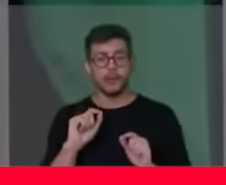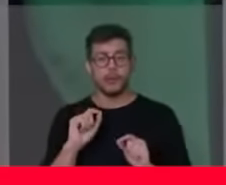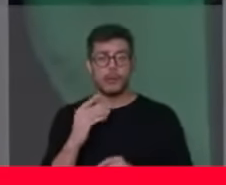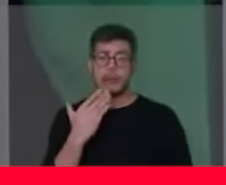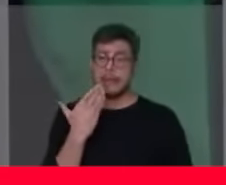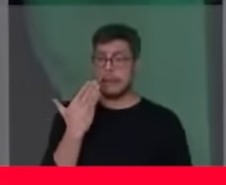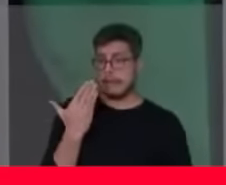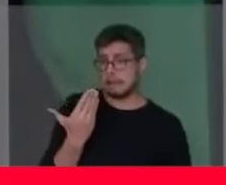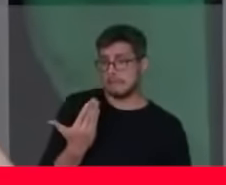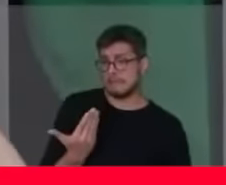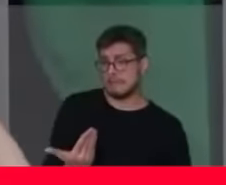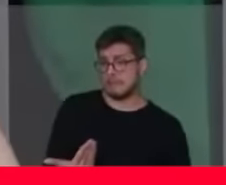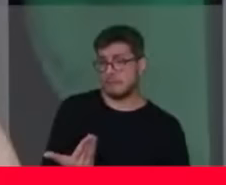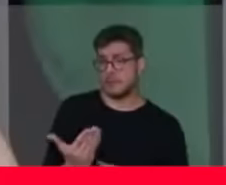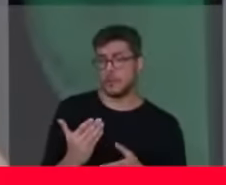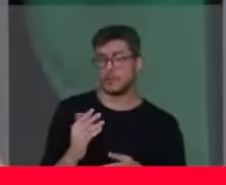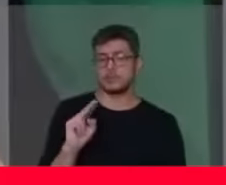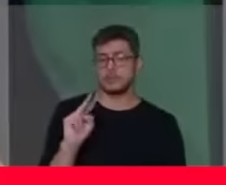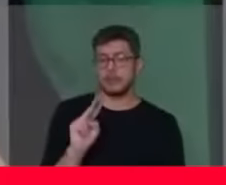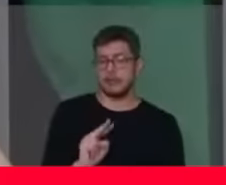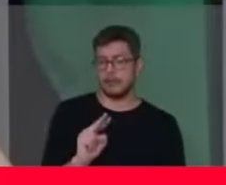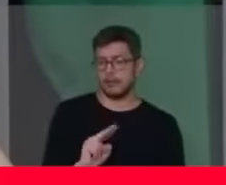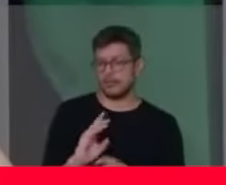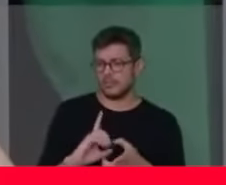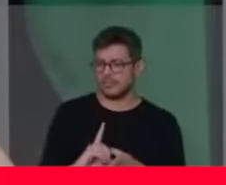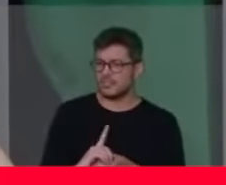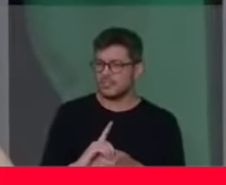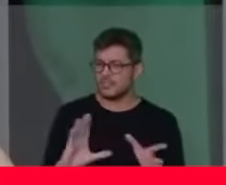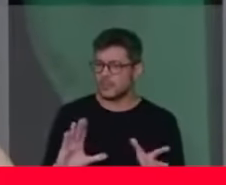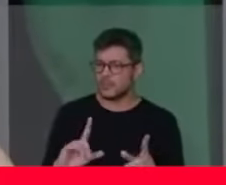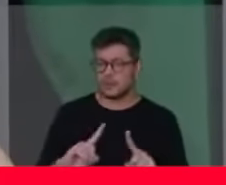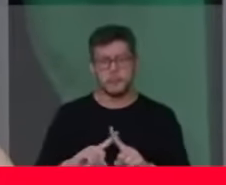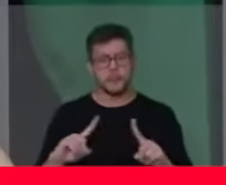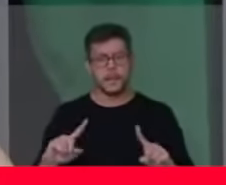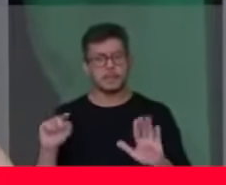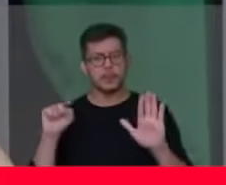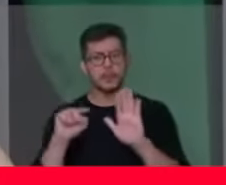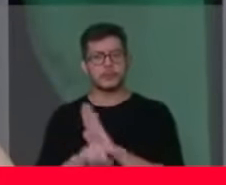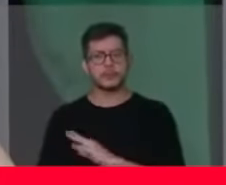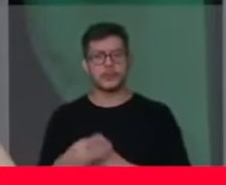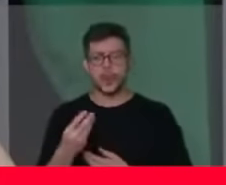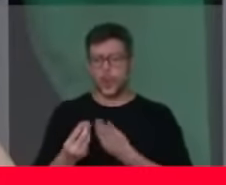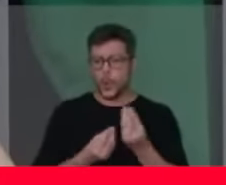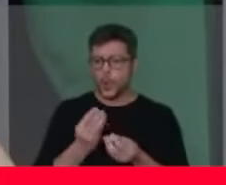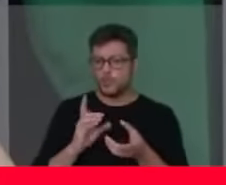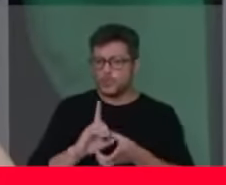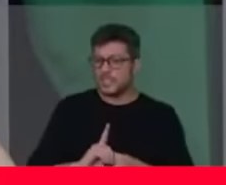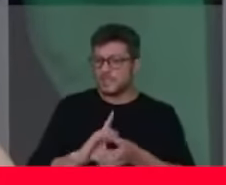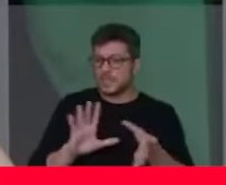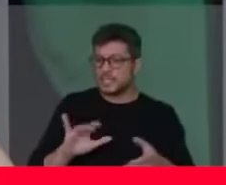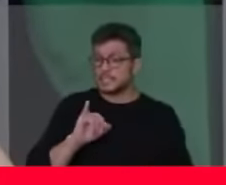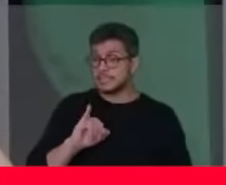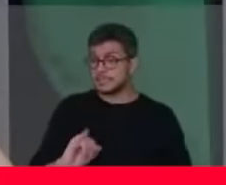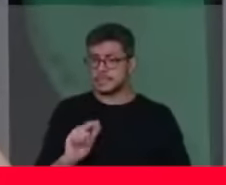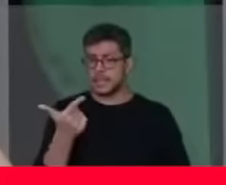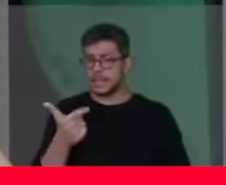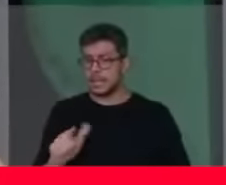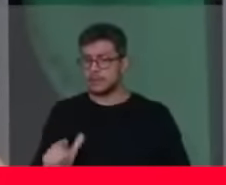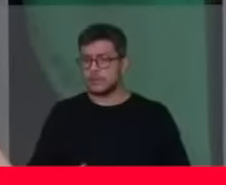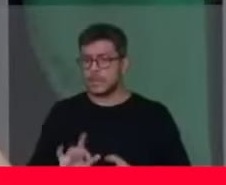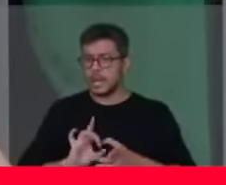defesa de uma suposta democracia. E a minha pergunta aqui é: como é que há democracia sem liberdade de se